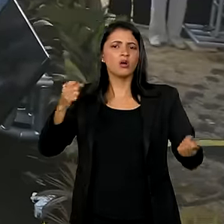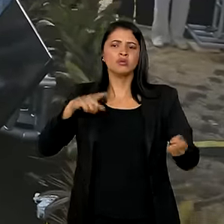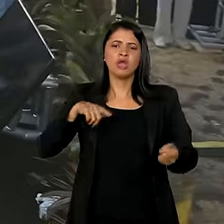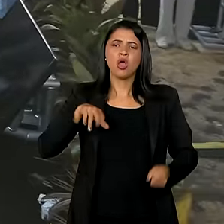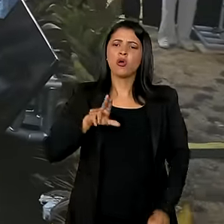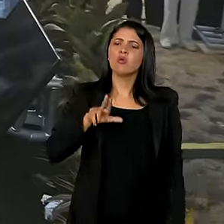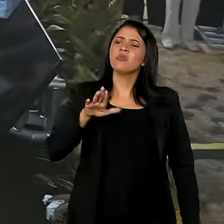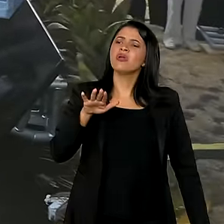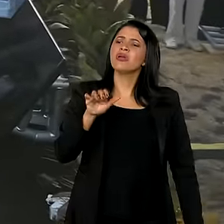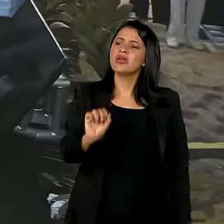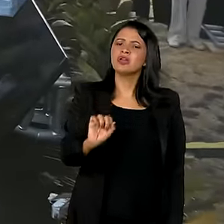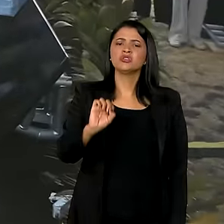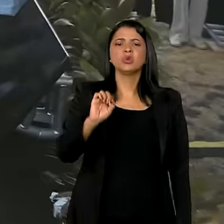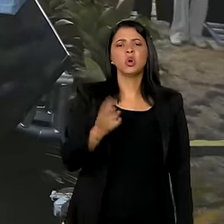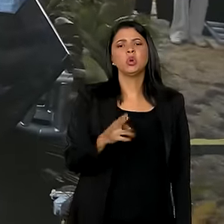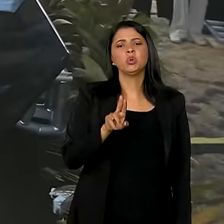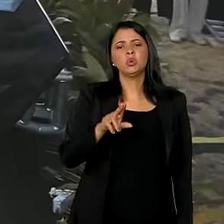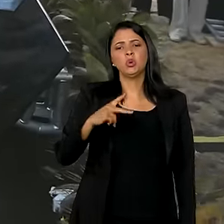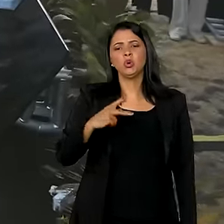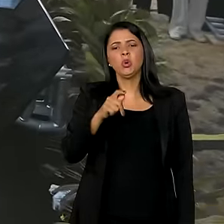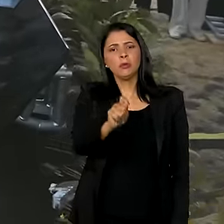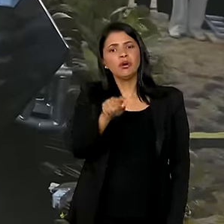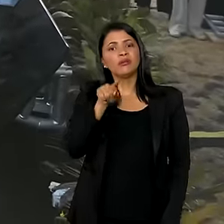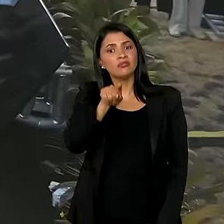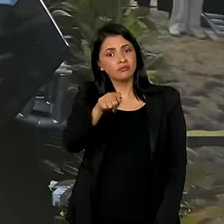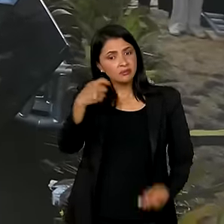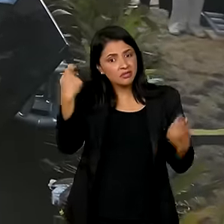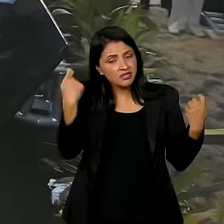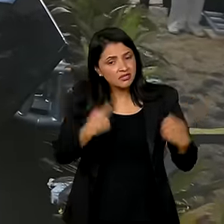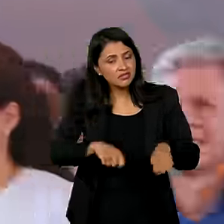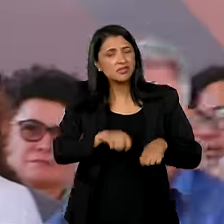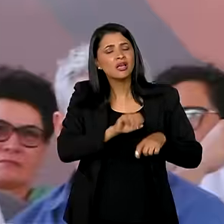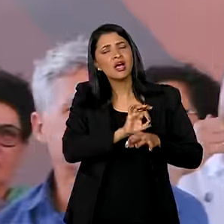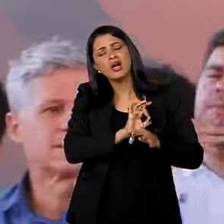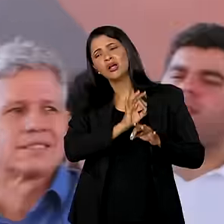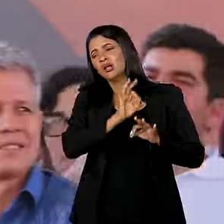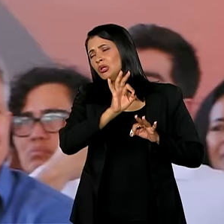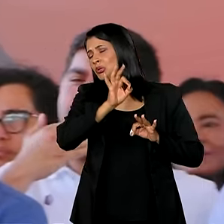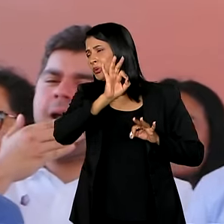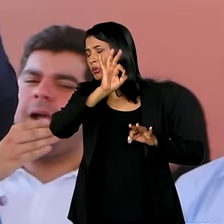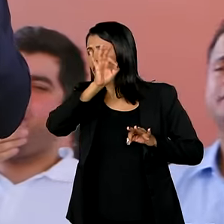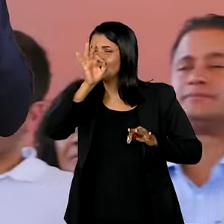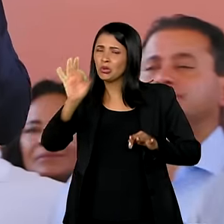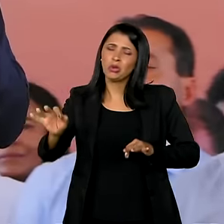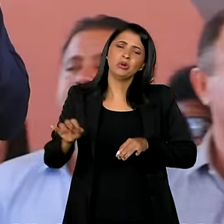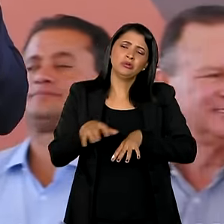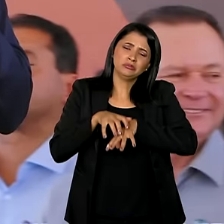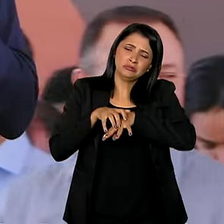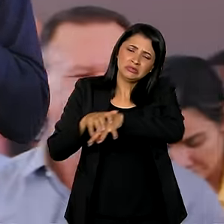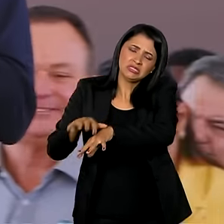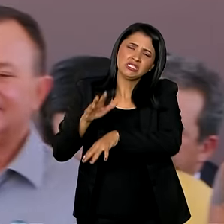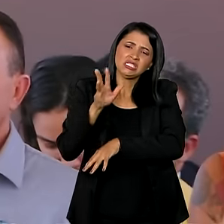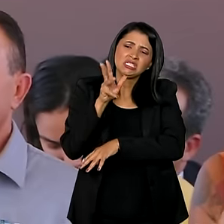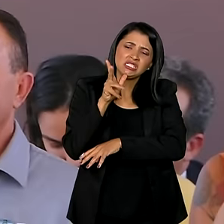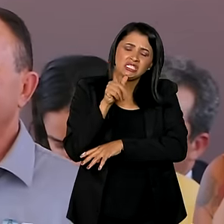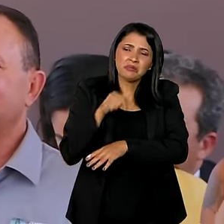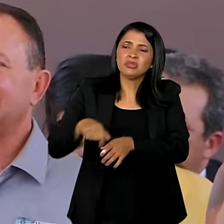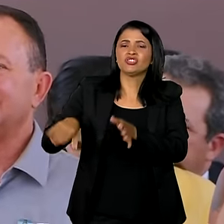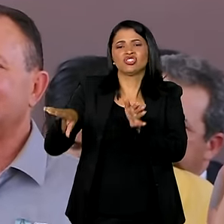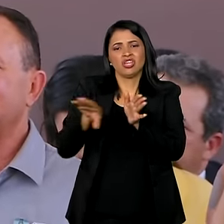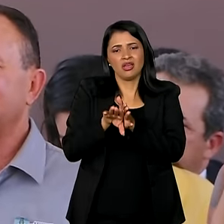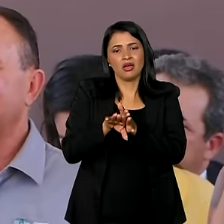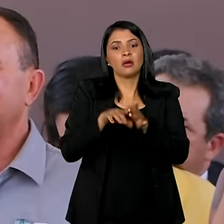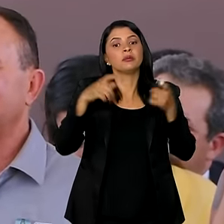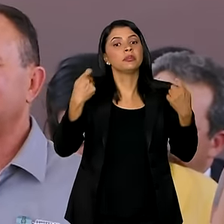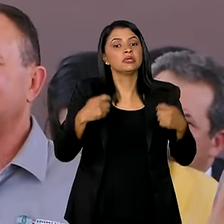UBS ou ter uma UPA, se vocês precisam de se deslocar, sabe, muito tempo para chegar. Então, o que a gente